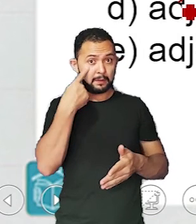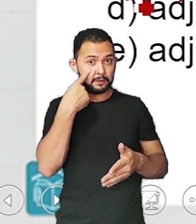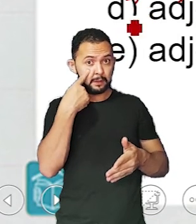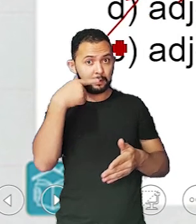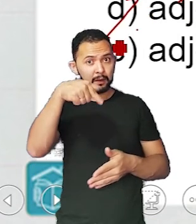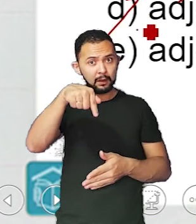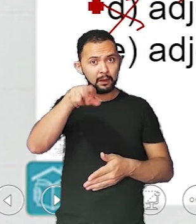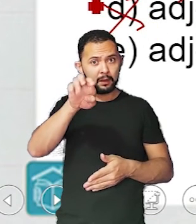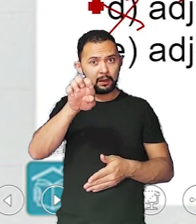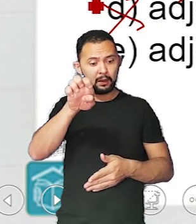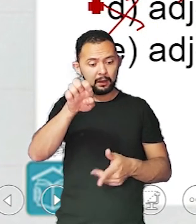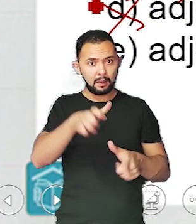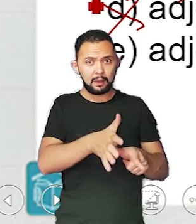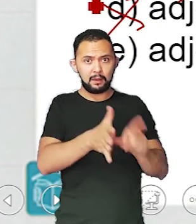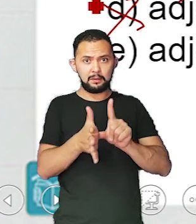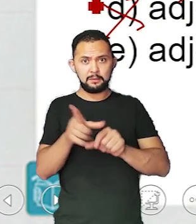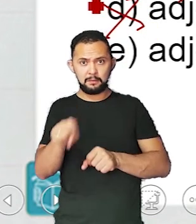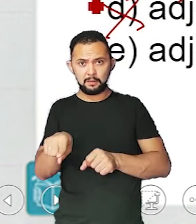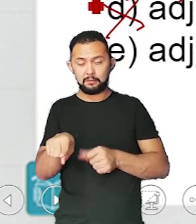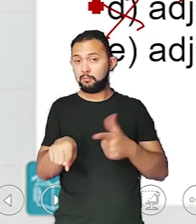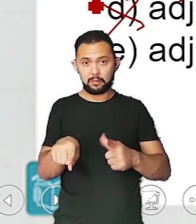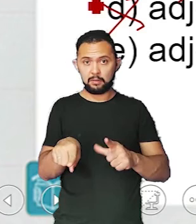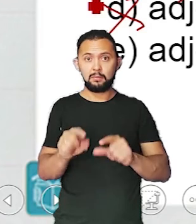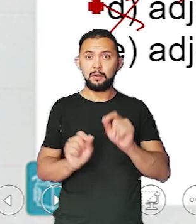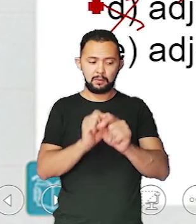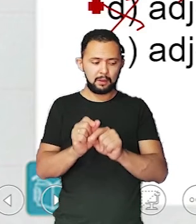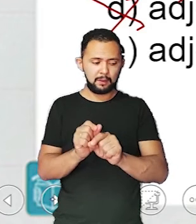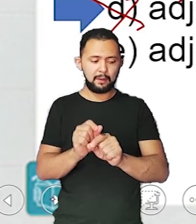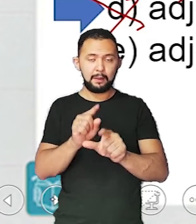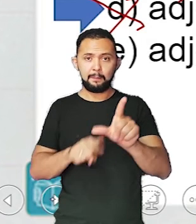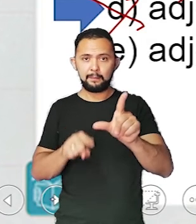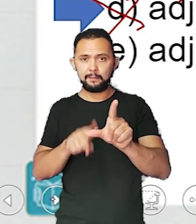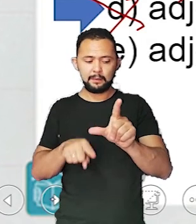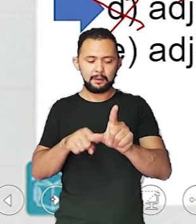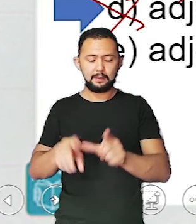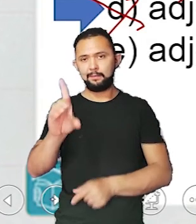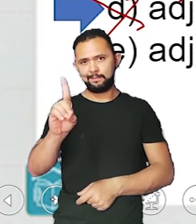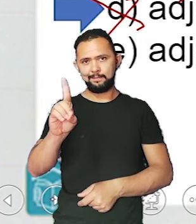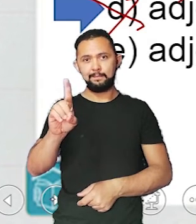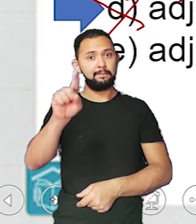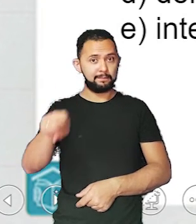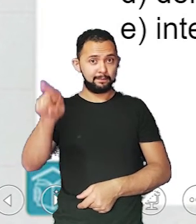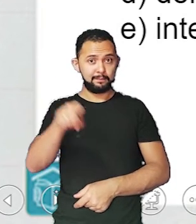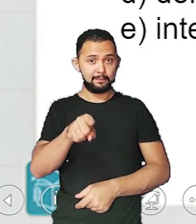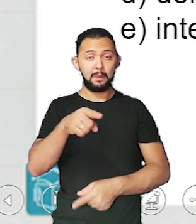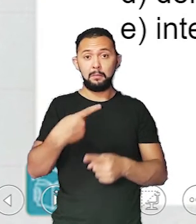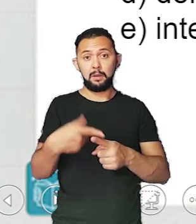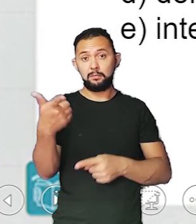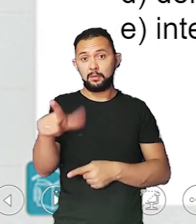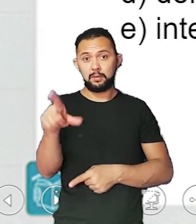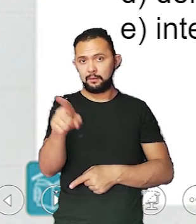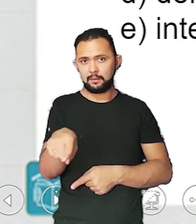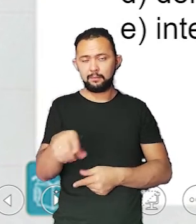é restritiva, ok? Certo? Adjetiva restritiva. Beleza? Conferindo o gabarito, então vamos para